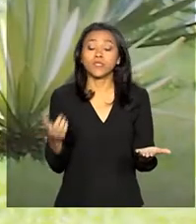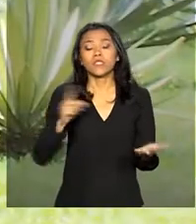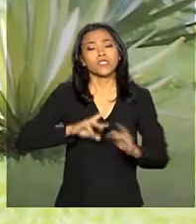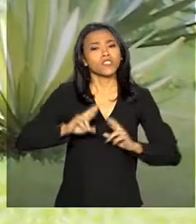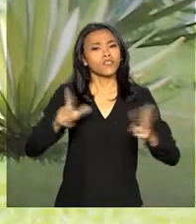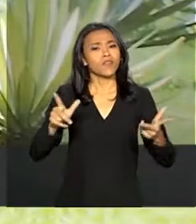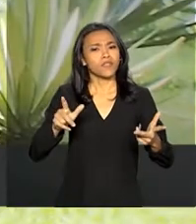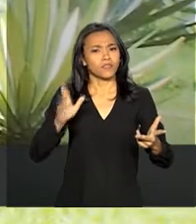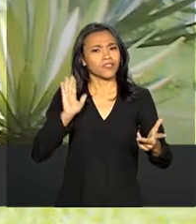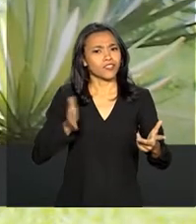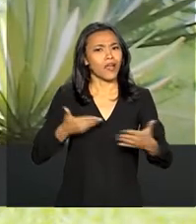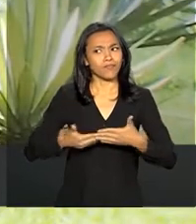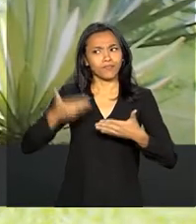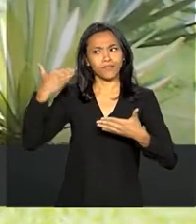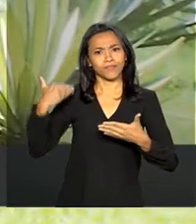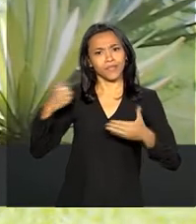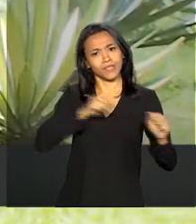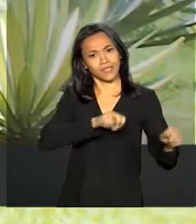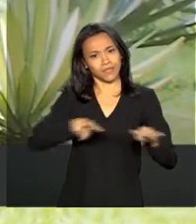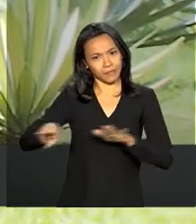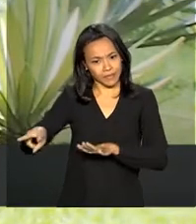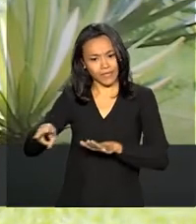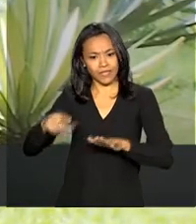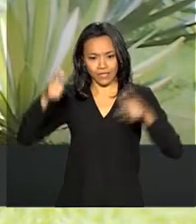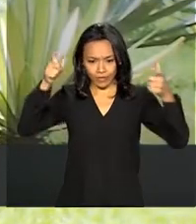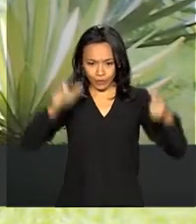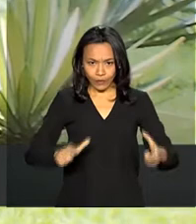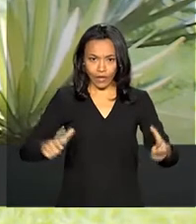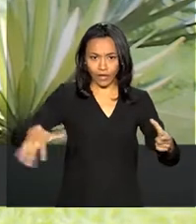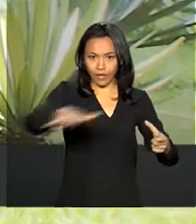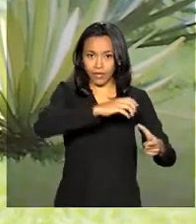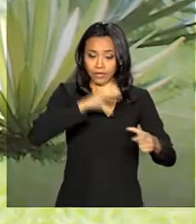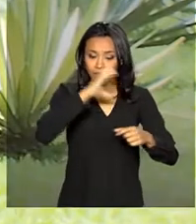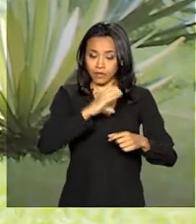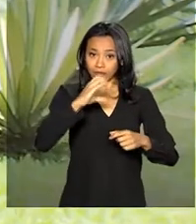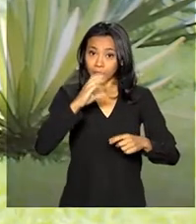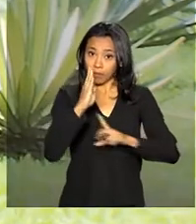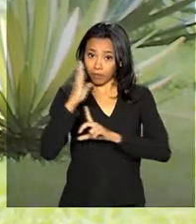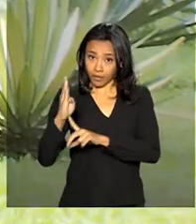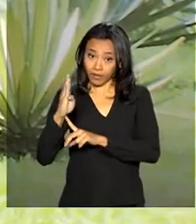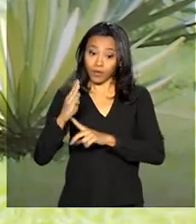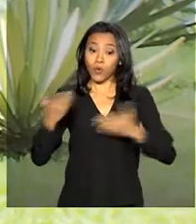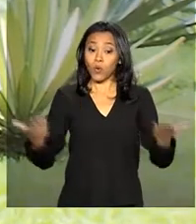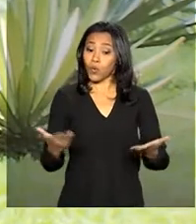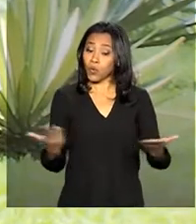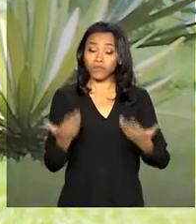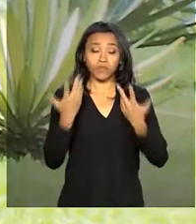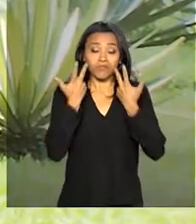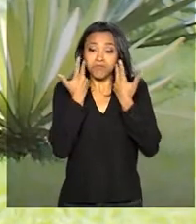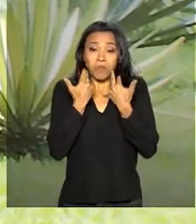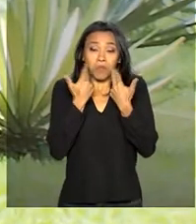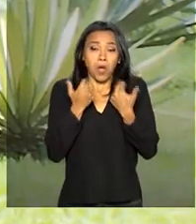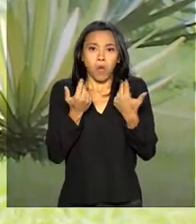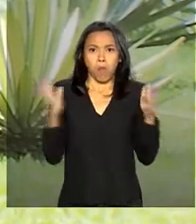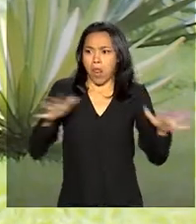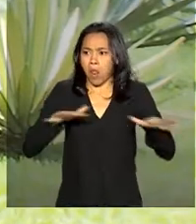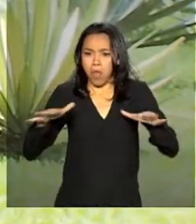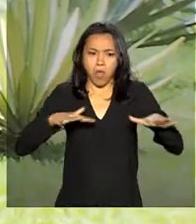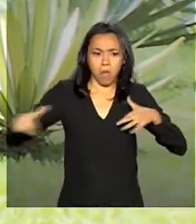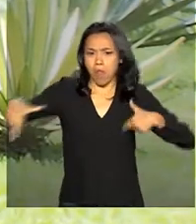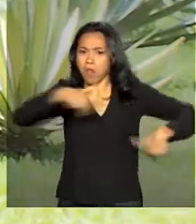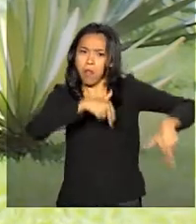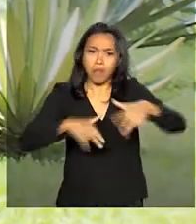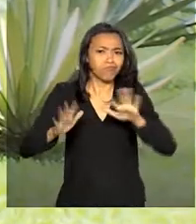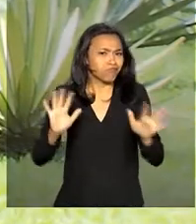do que a gente acompanhou essa semana aqui no ccbb que esse local de transição hoje o dia foi bem tranqüilo não teve tanto movimento isso porque o